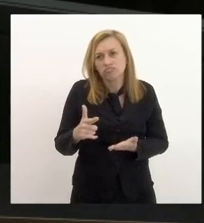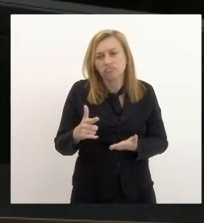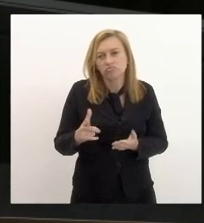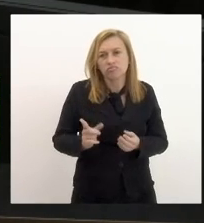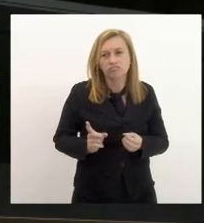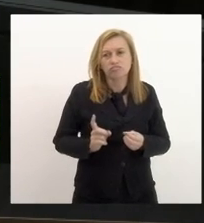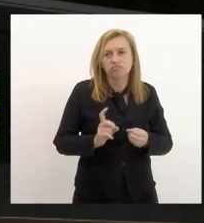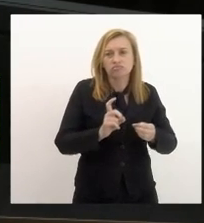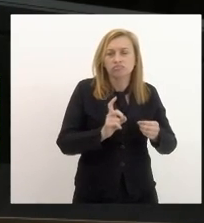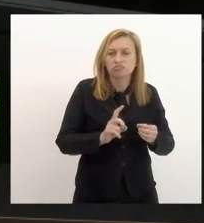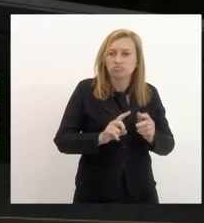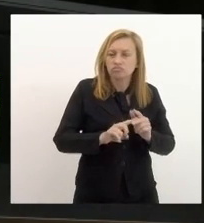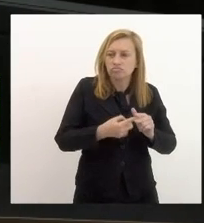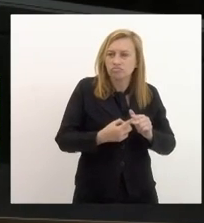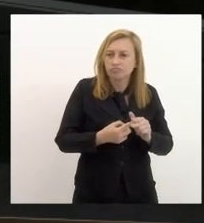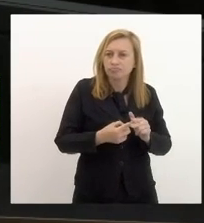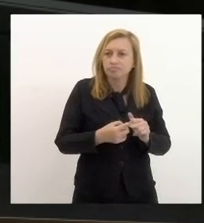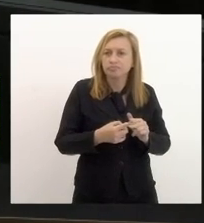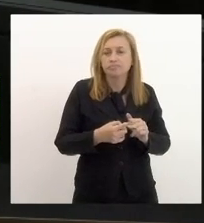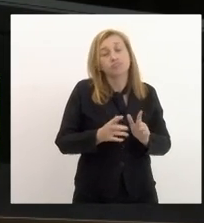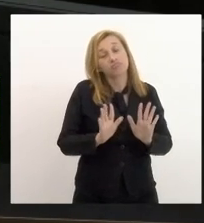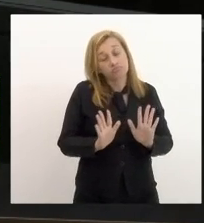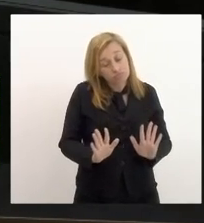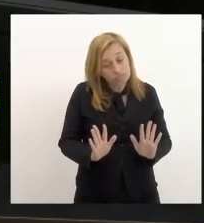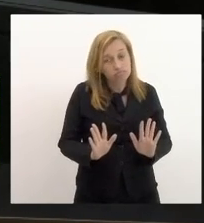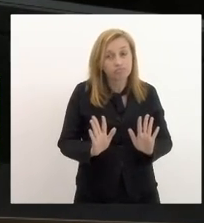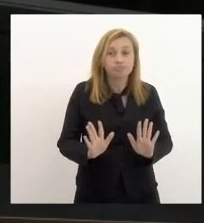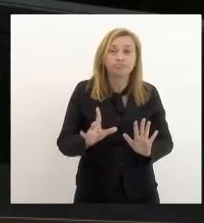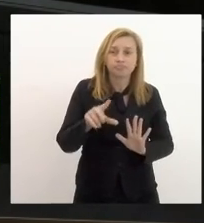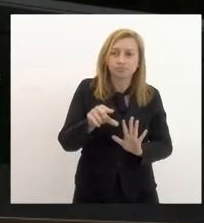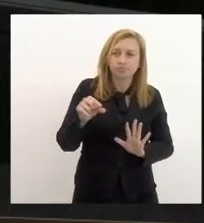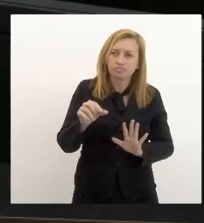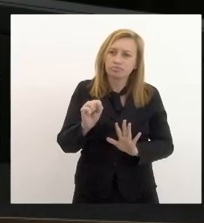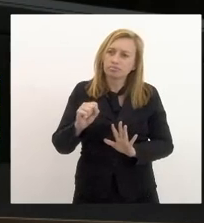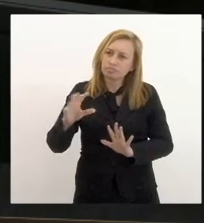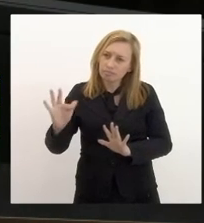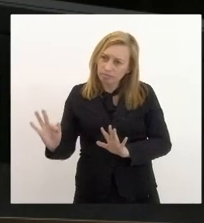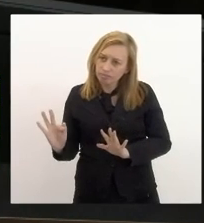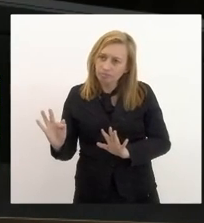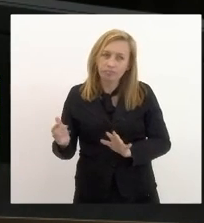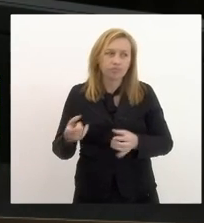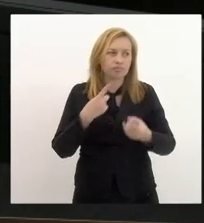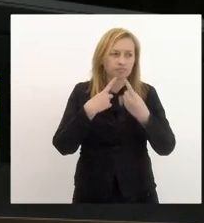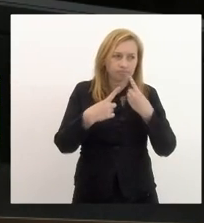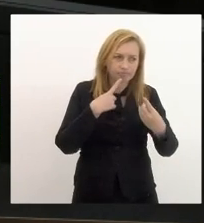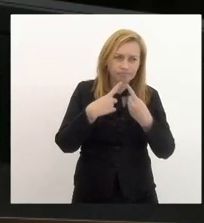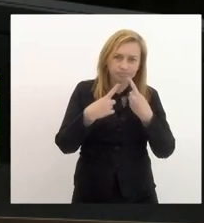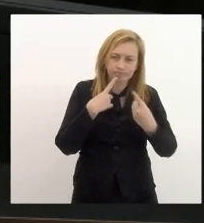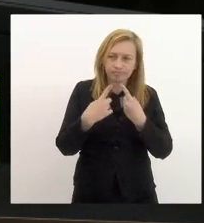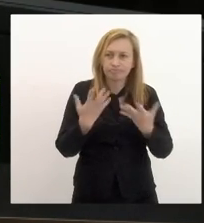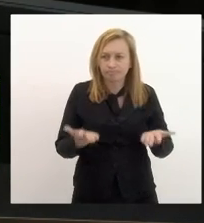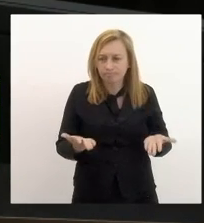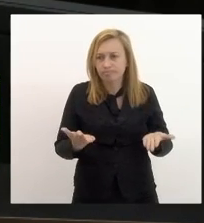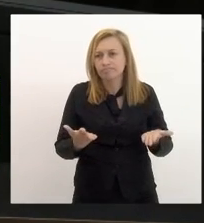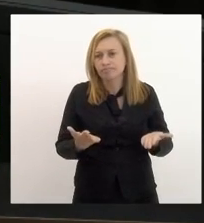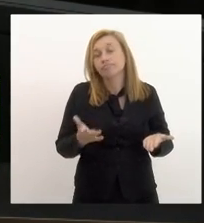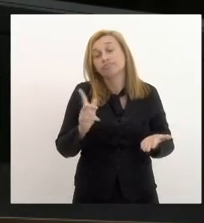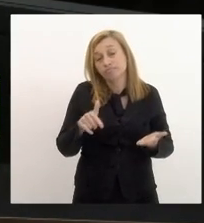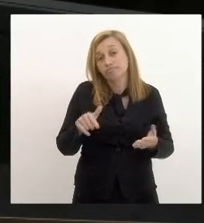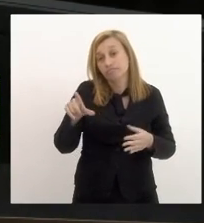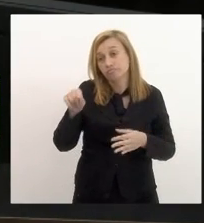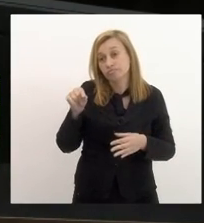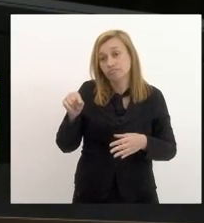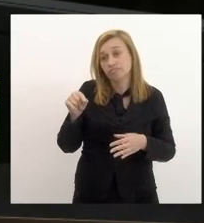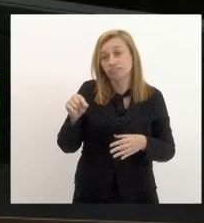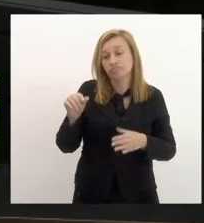recomposição E aí já é uma decisão do STF ainda que a gente Queira discutir é uma